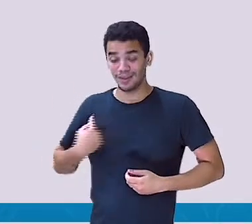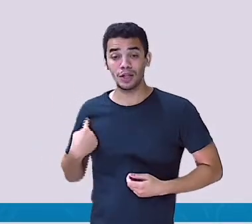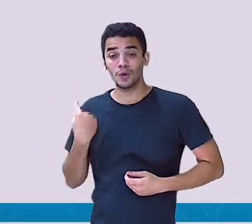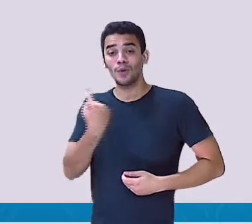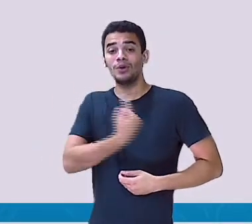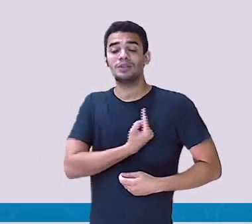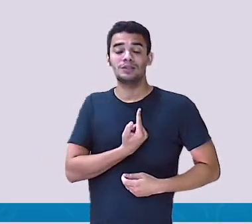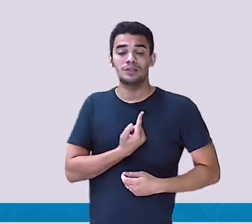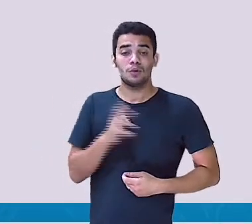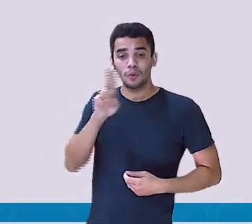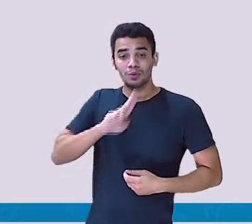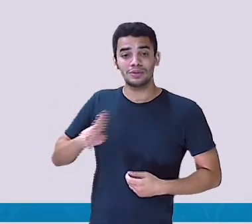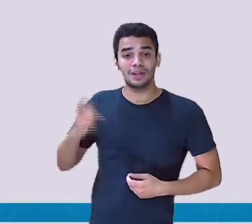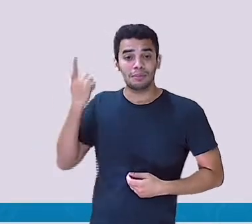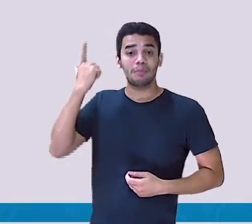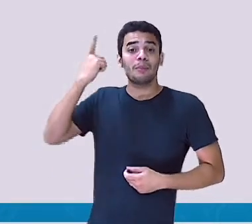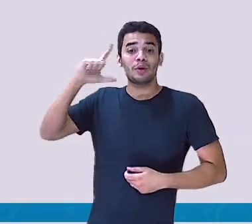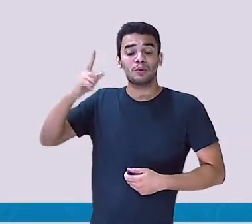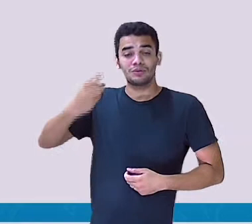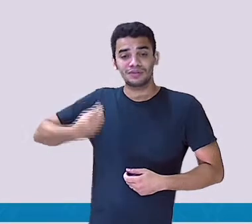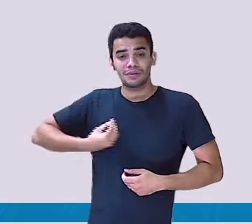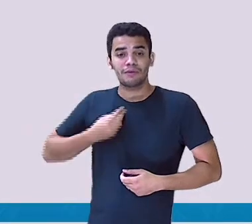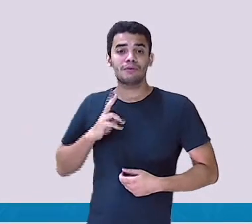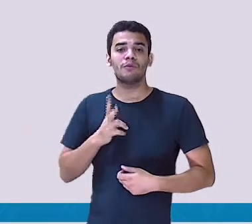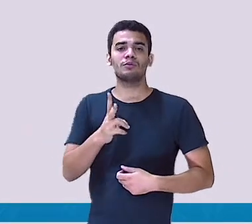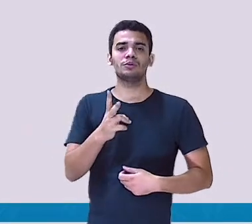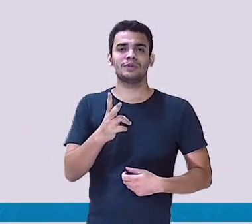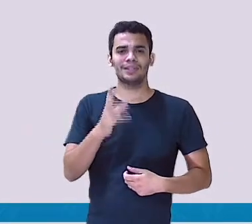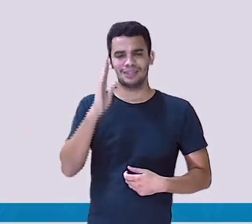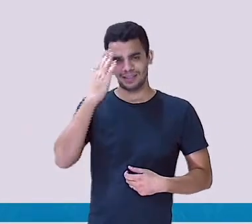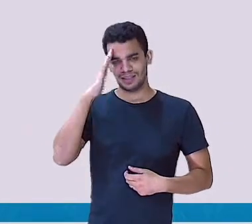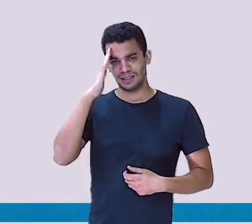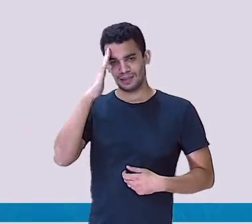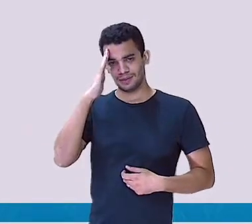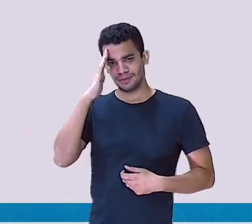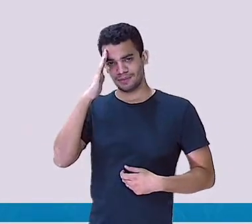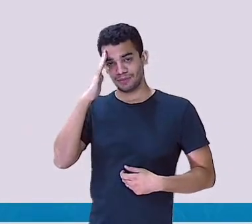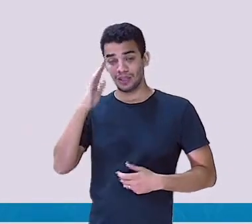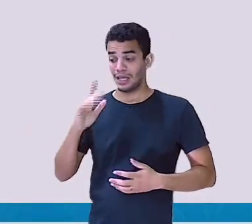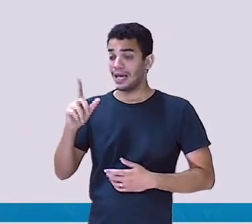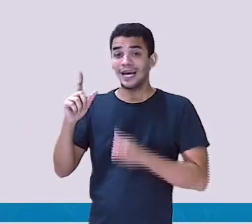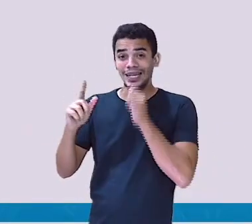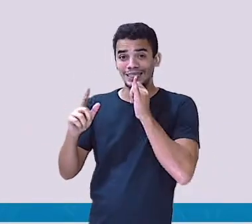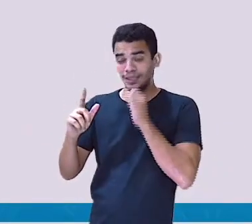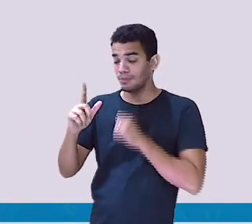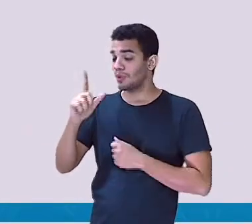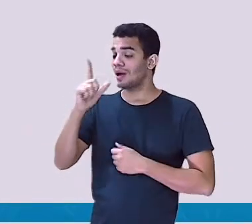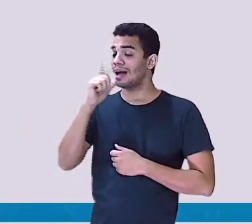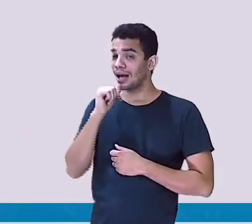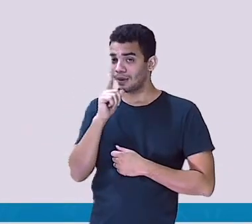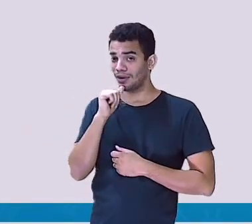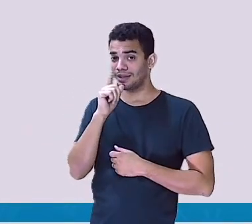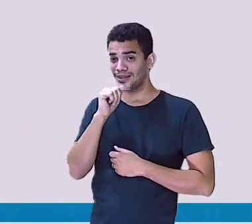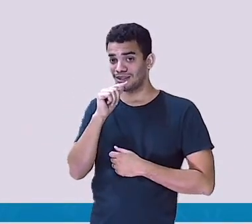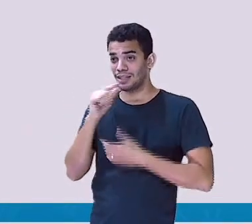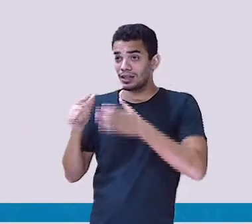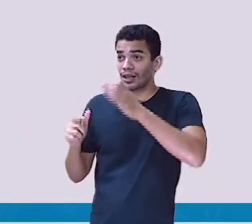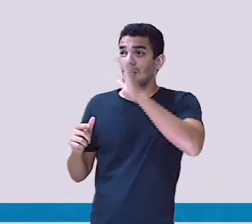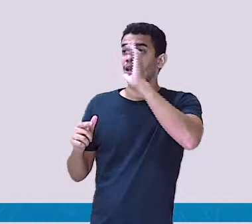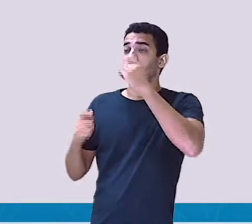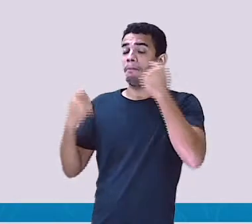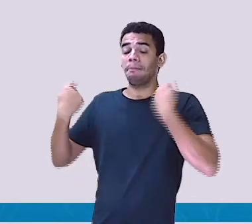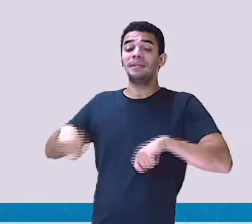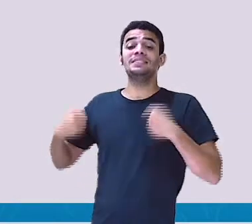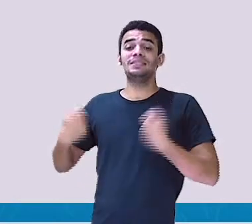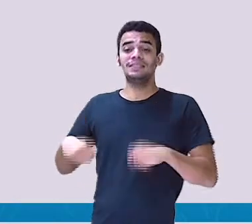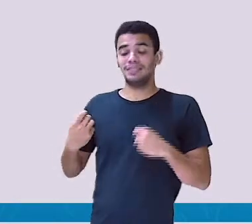recurso natural, vem da natureza. Então, nós precisamos da água para viver, assim como de vários